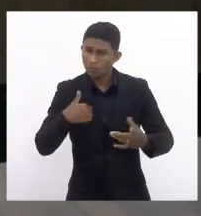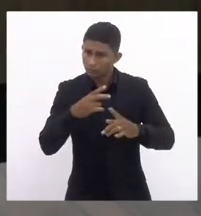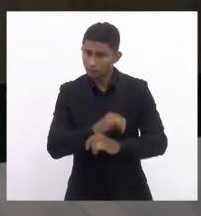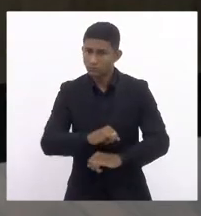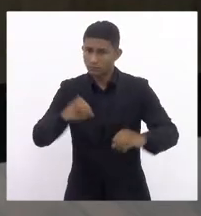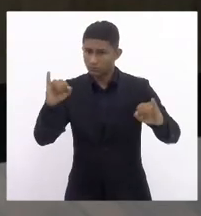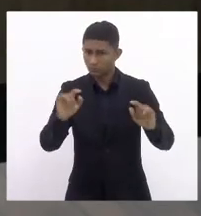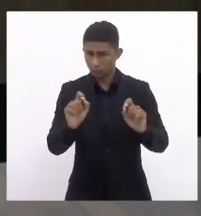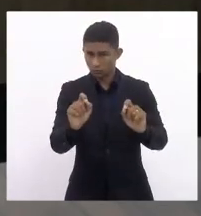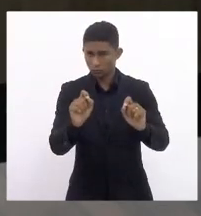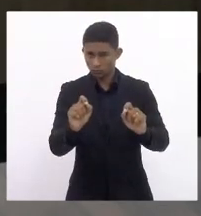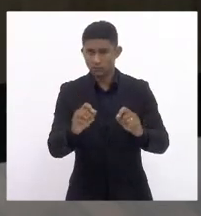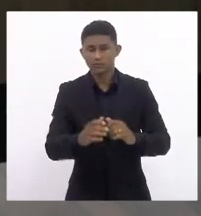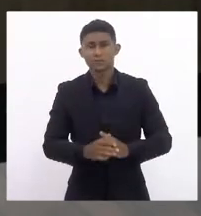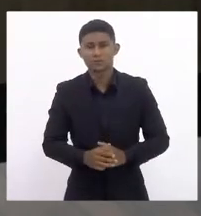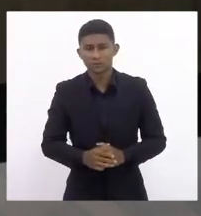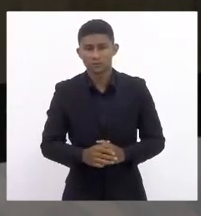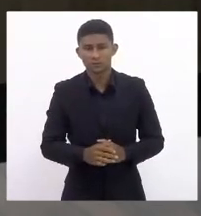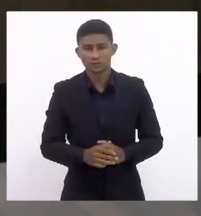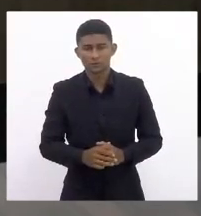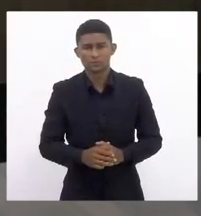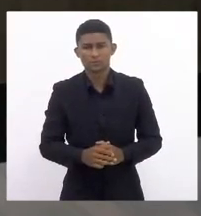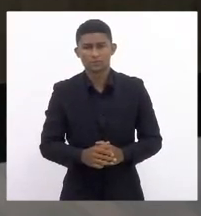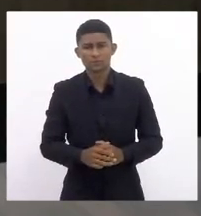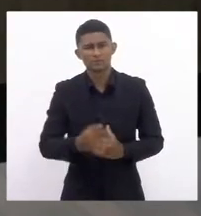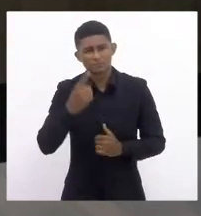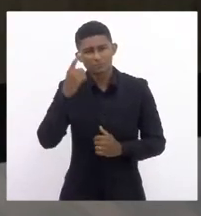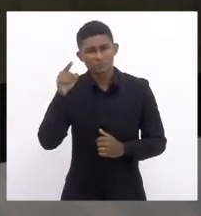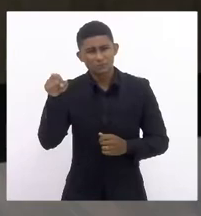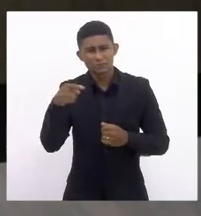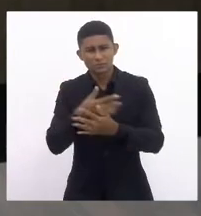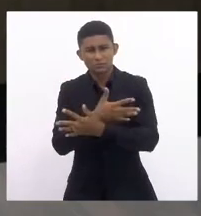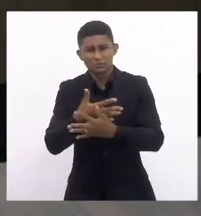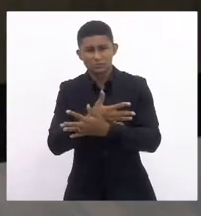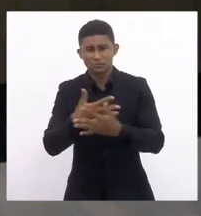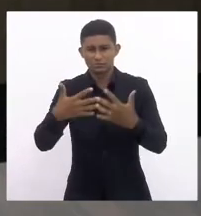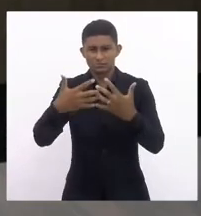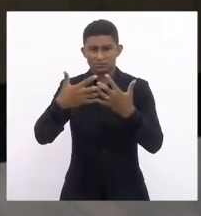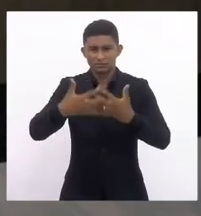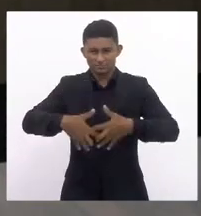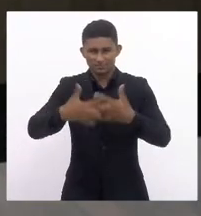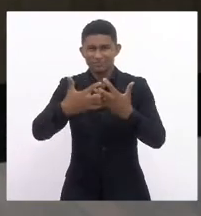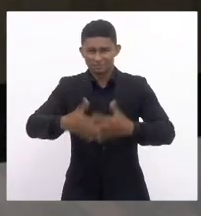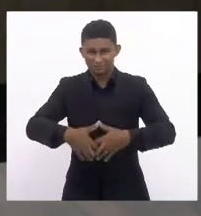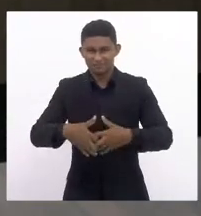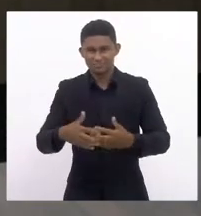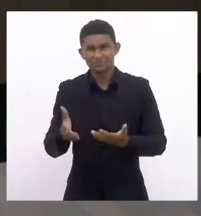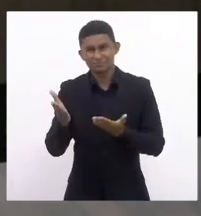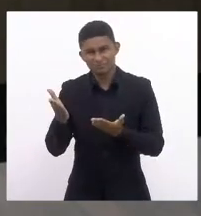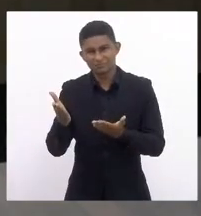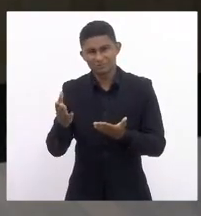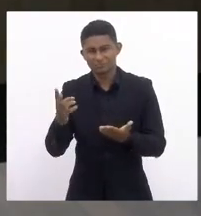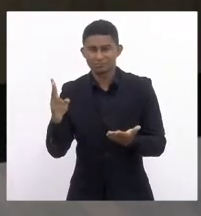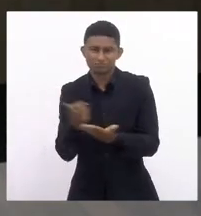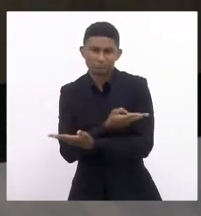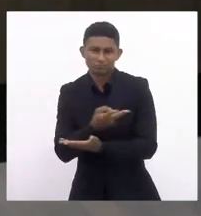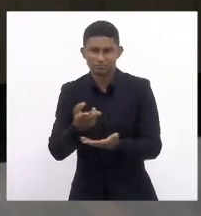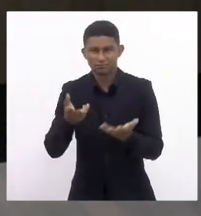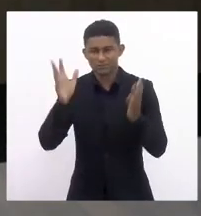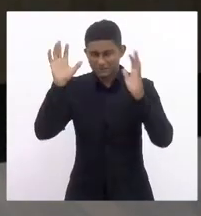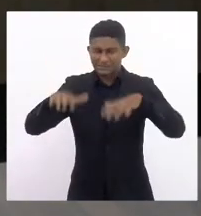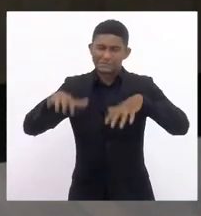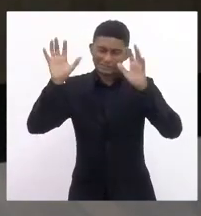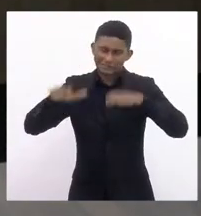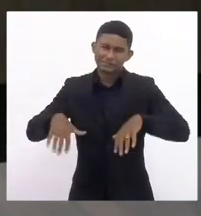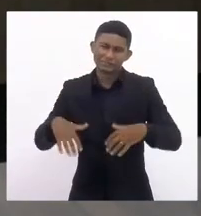atenção de que, no episódio do município de Petrópolis, que trouxe tanta dor, não só para aquele local,